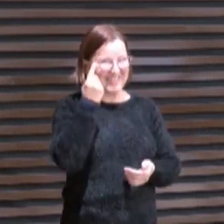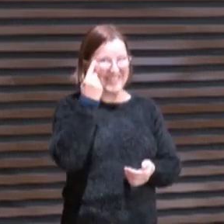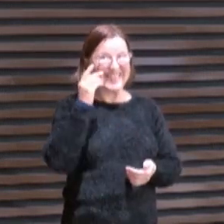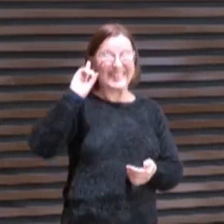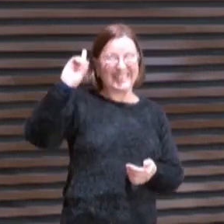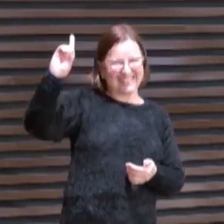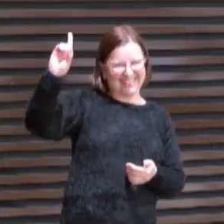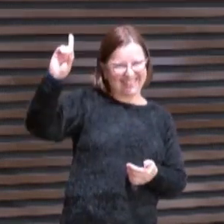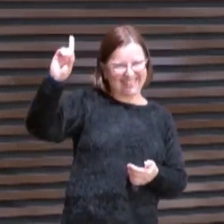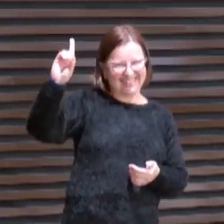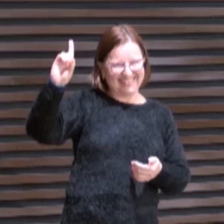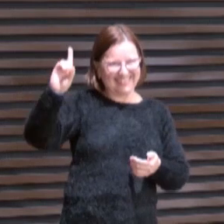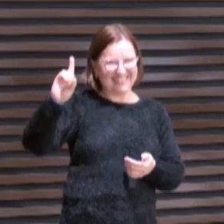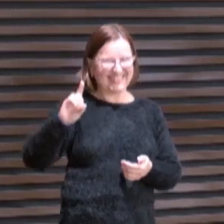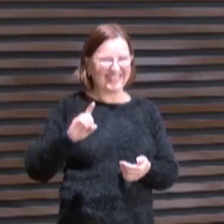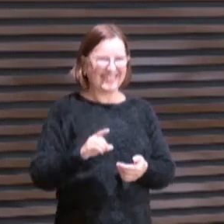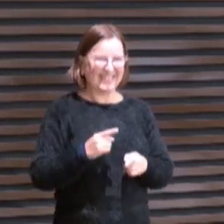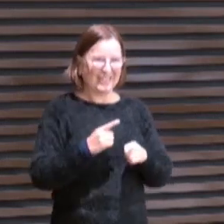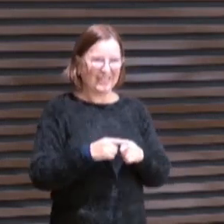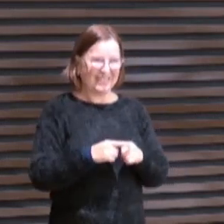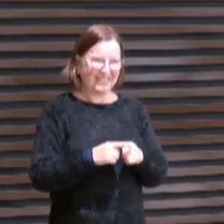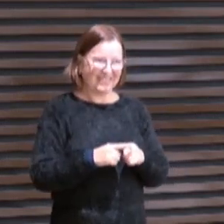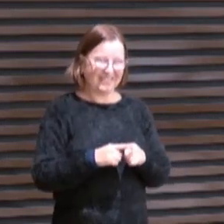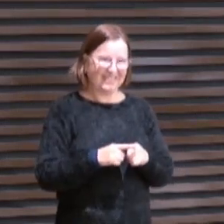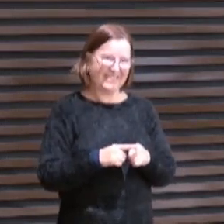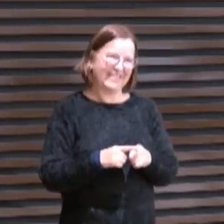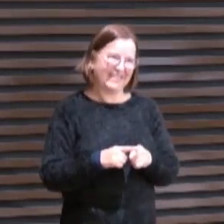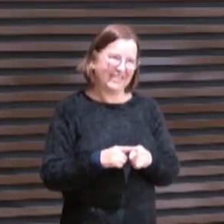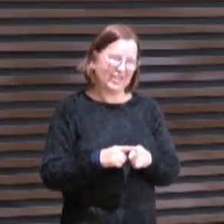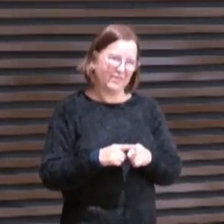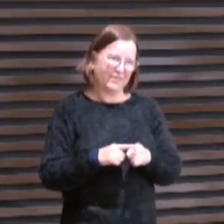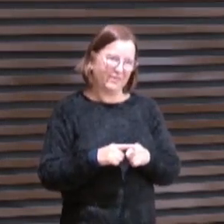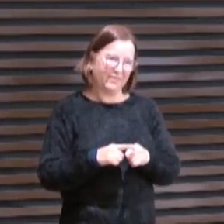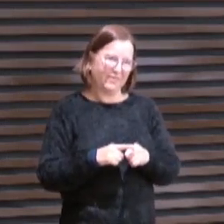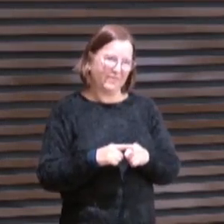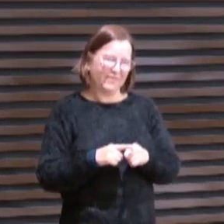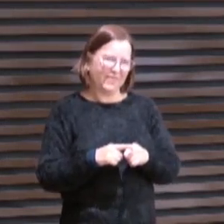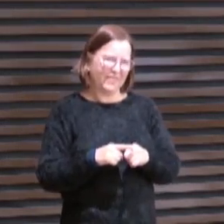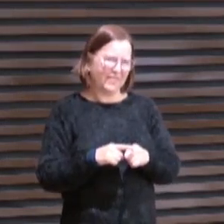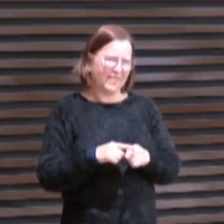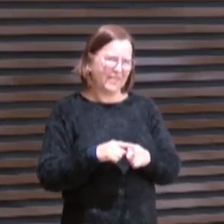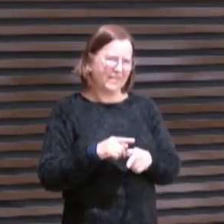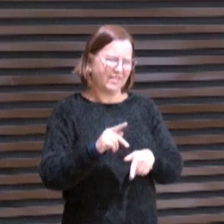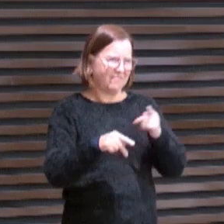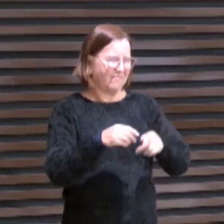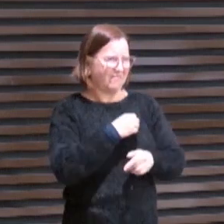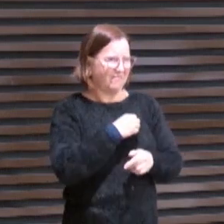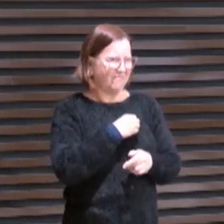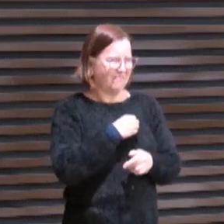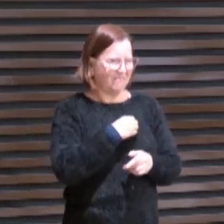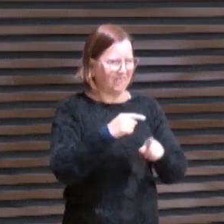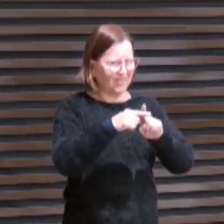Deus. Porque el cuerpo del pecado en la cruz se destruyó, y